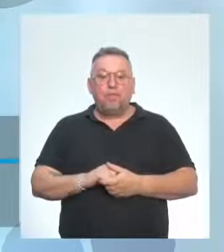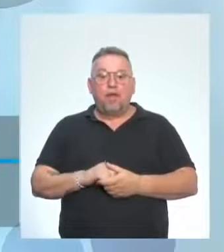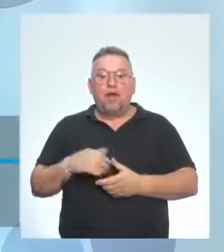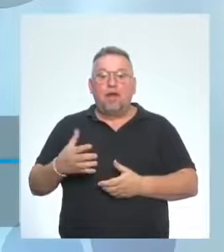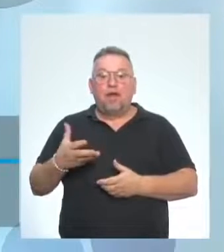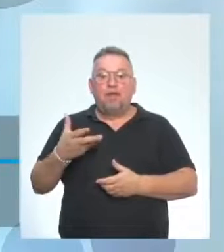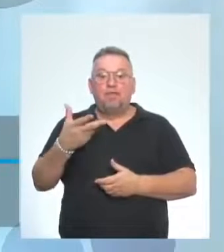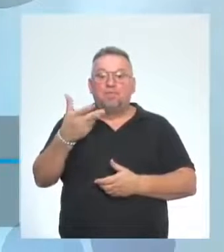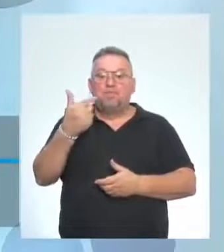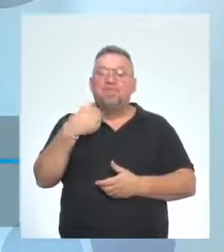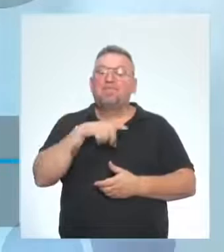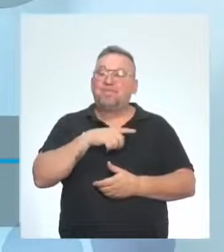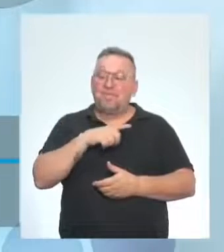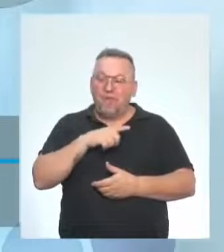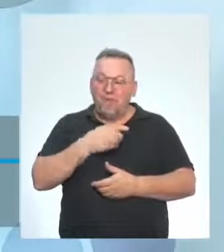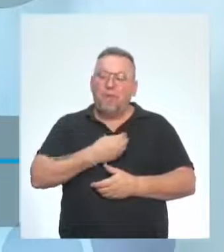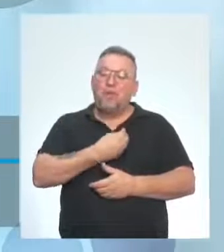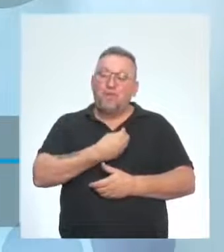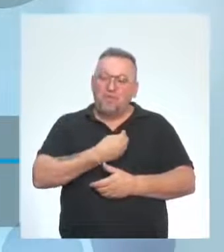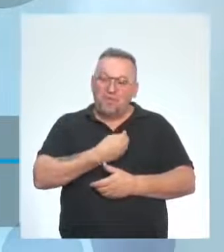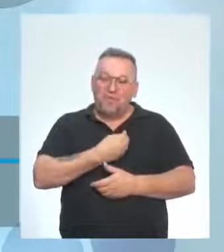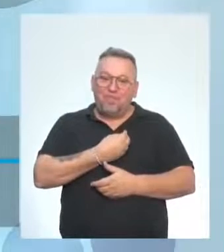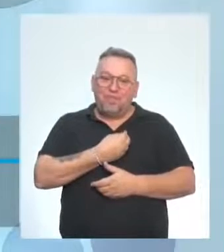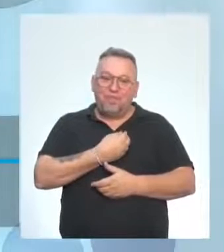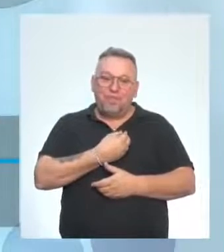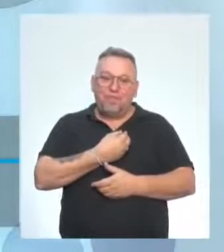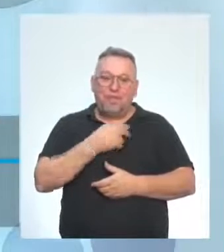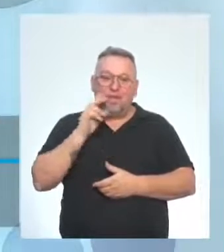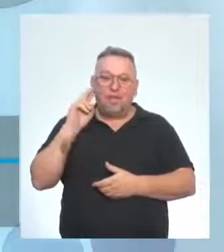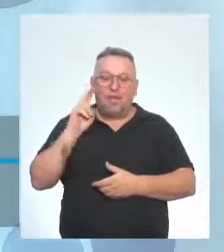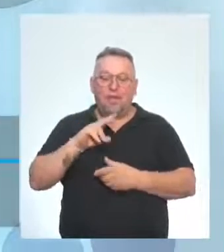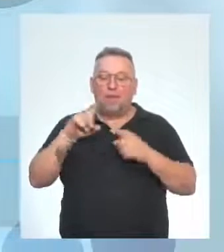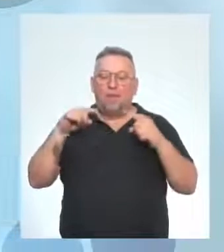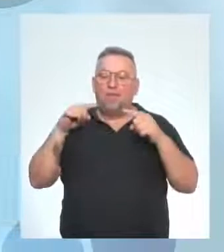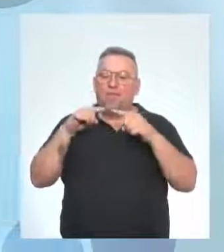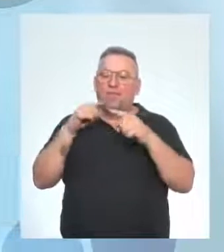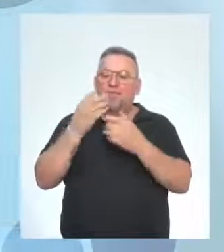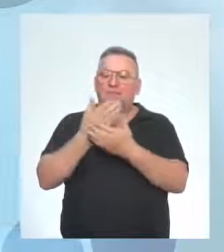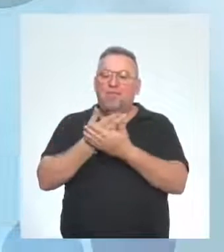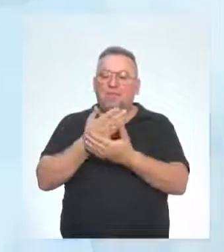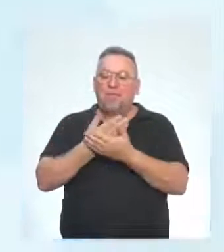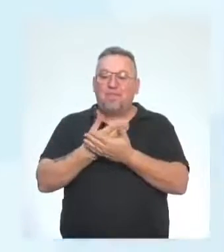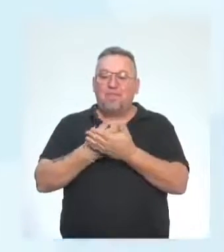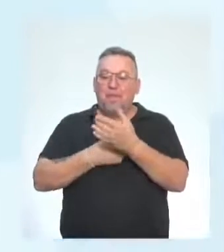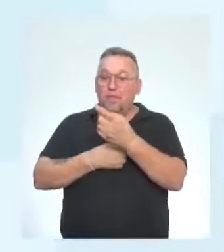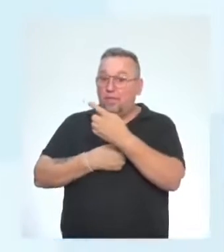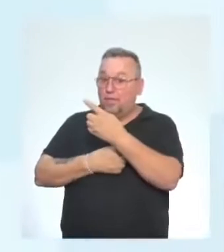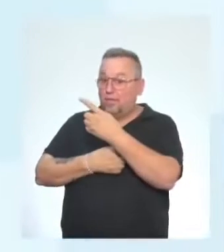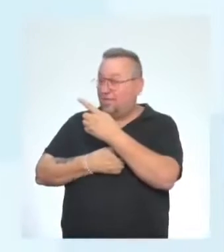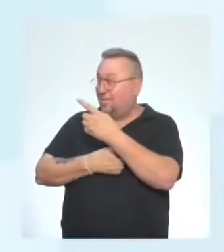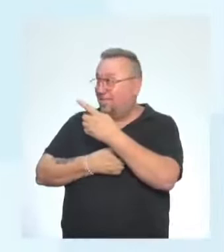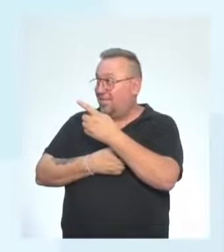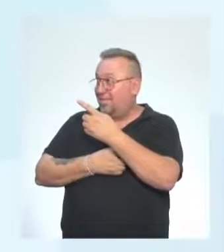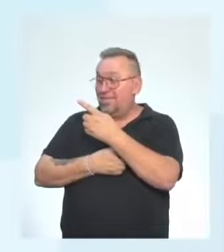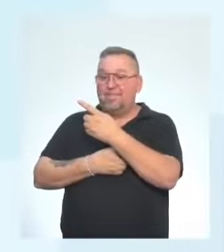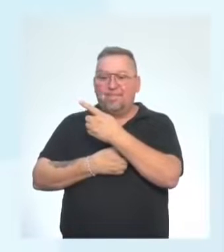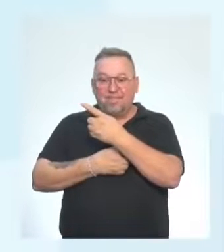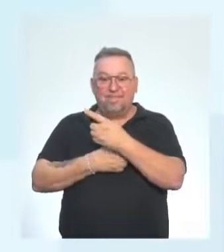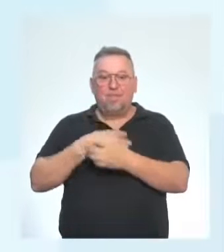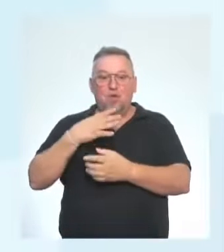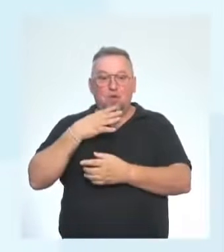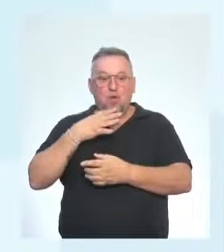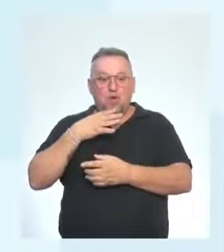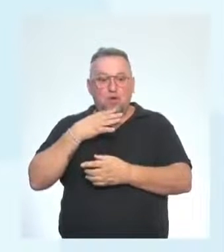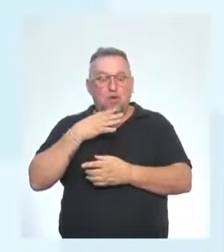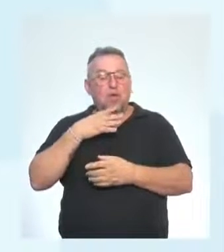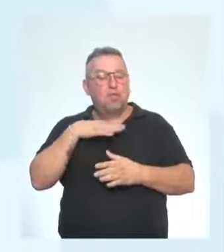Maravilha, que bom que vocês estão aí. Então vamos lá, gente, vamos ver qual é o objetivo desta aula aí. Tá aí para você, ó, conhecer o processo reprodutivo